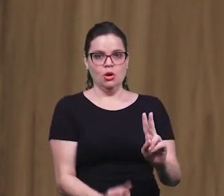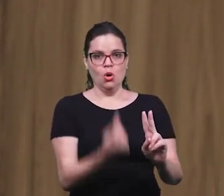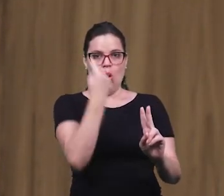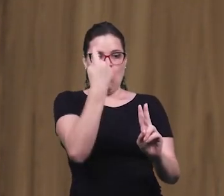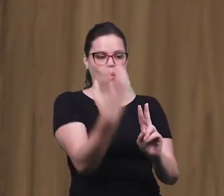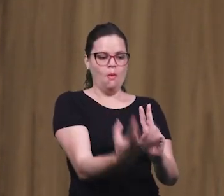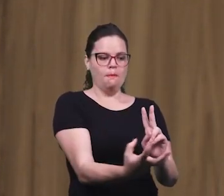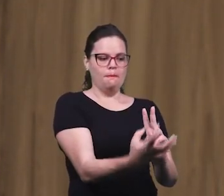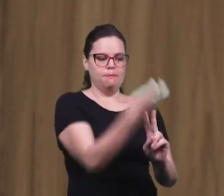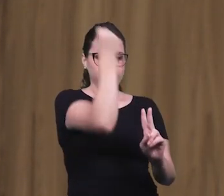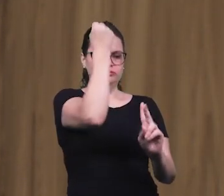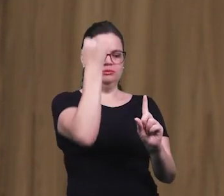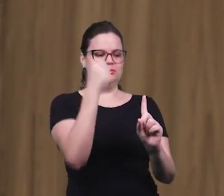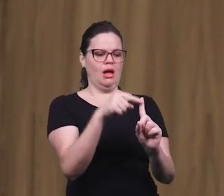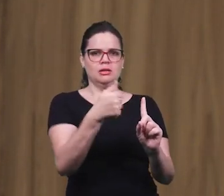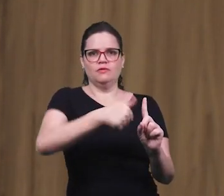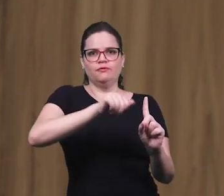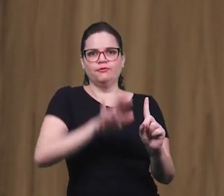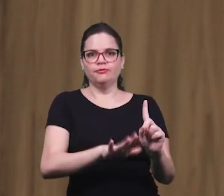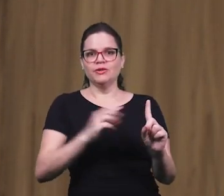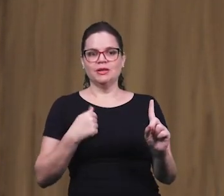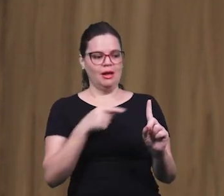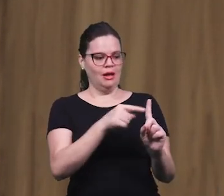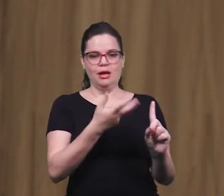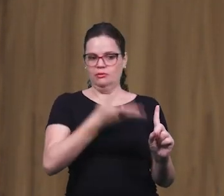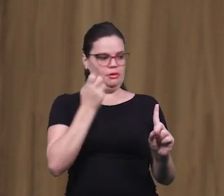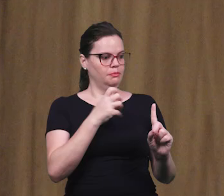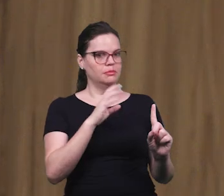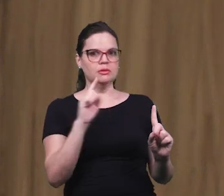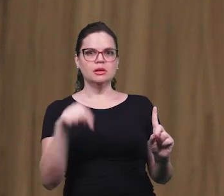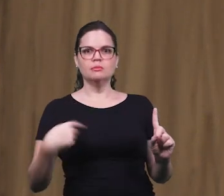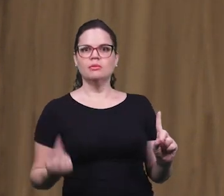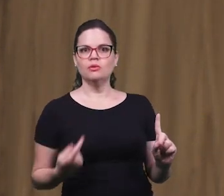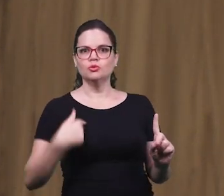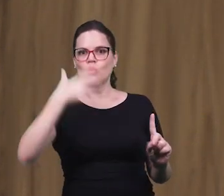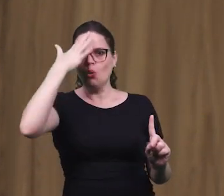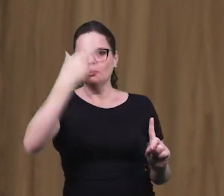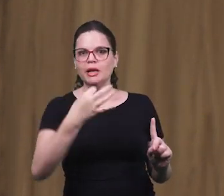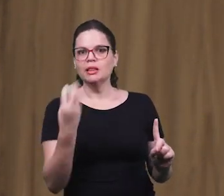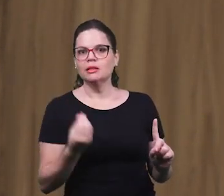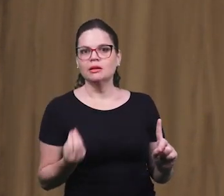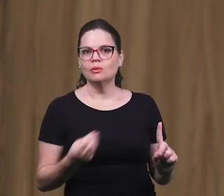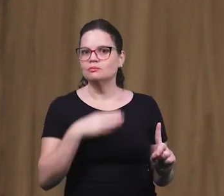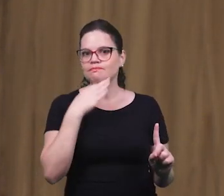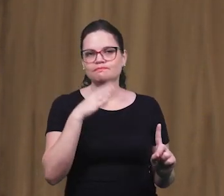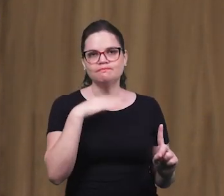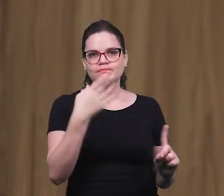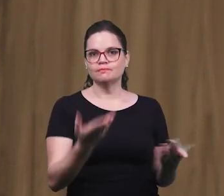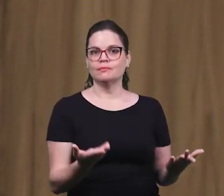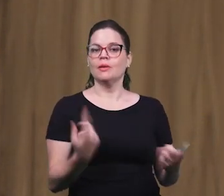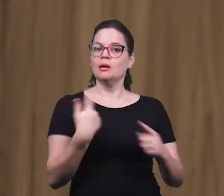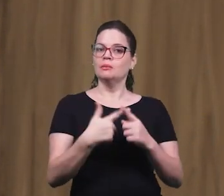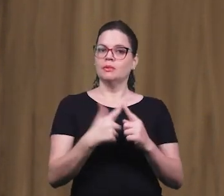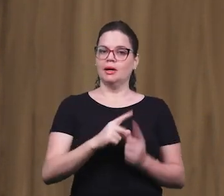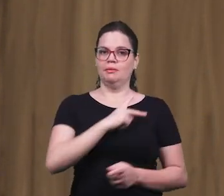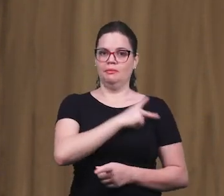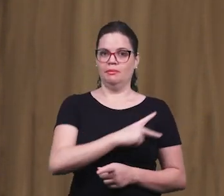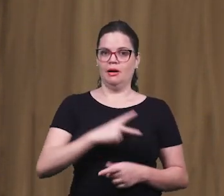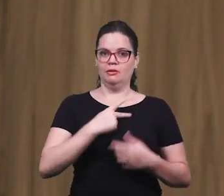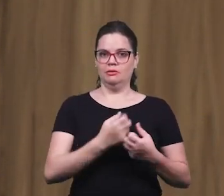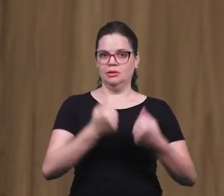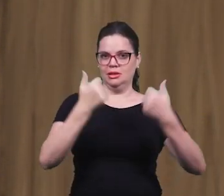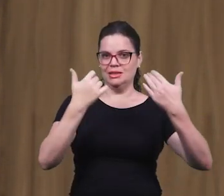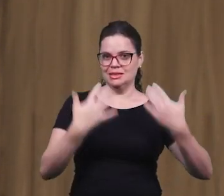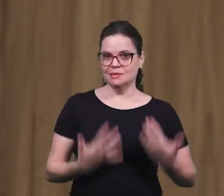isso fisicamente, que é um limite para a compreensão humana. A compreensão que Paulo descreve aqui é o